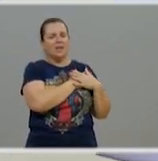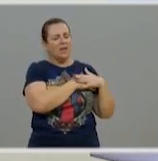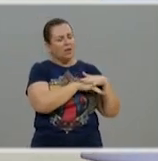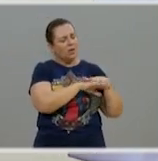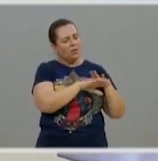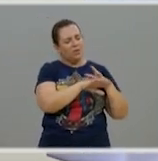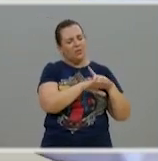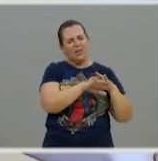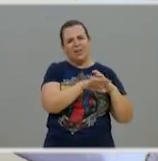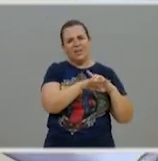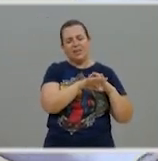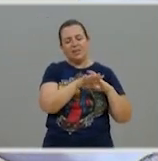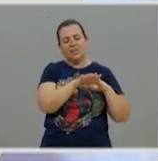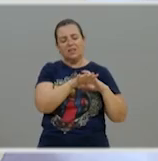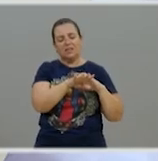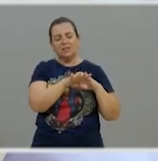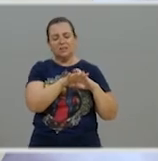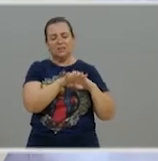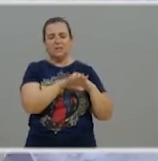coração